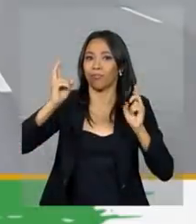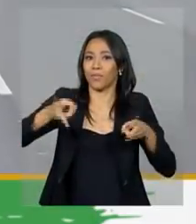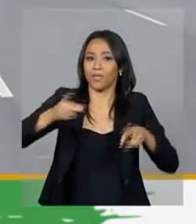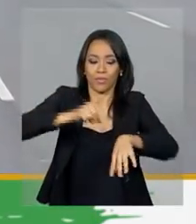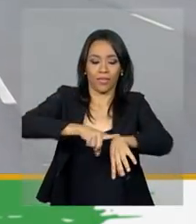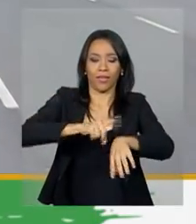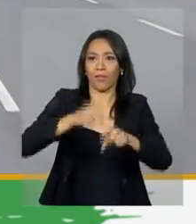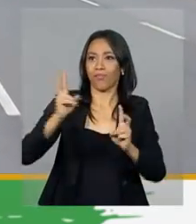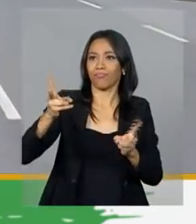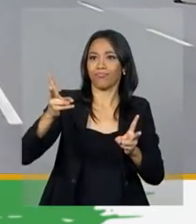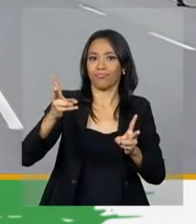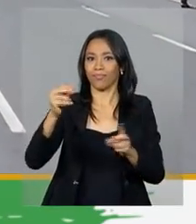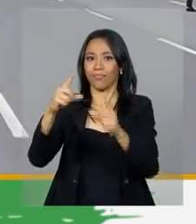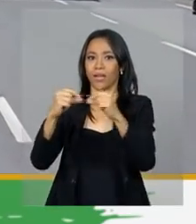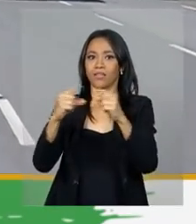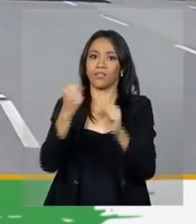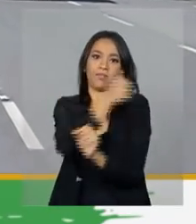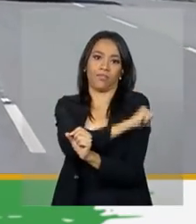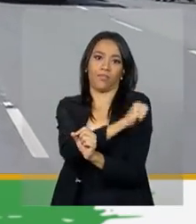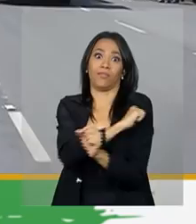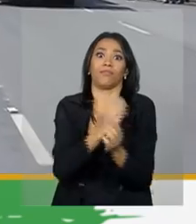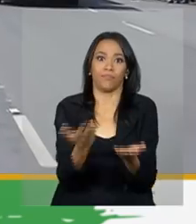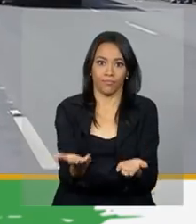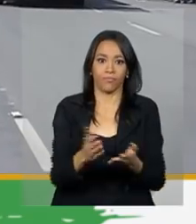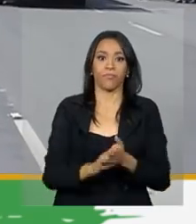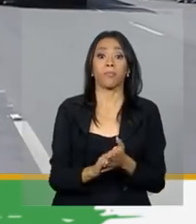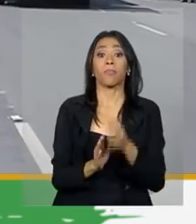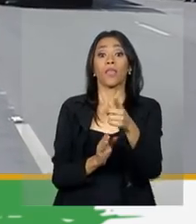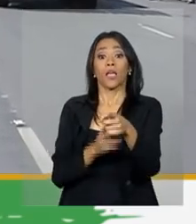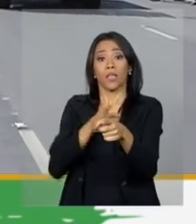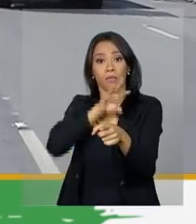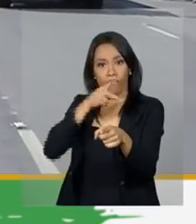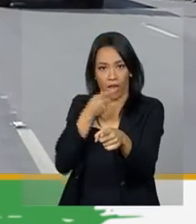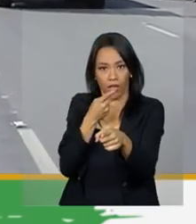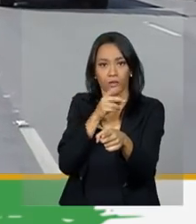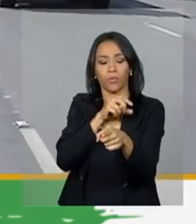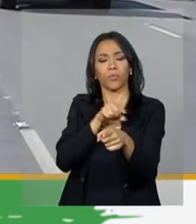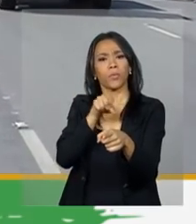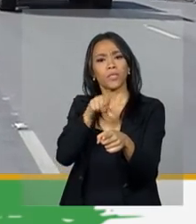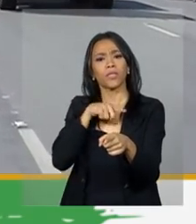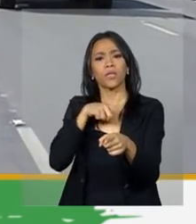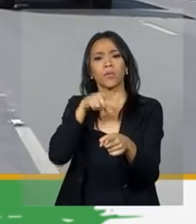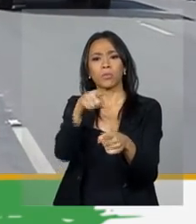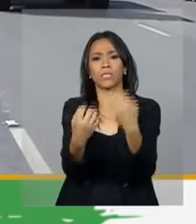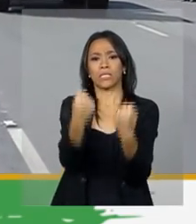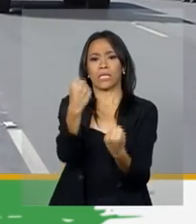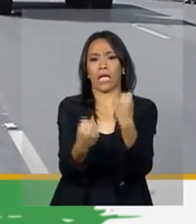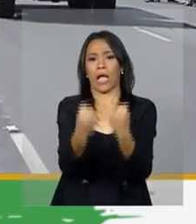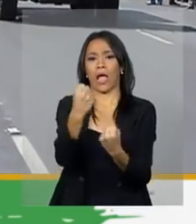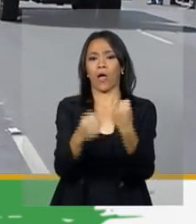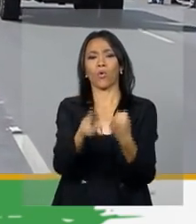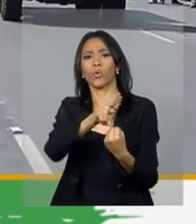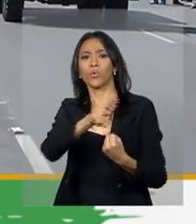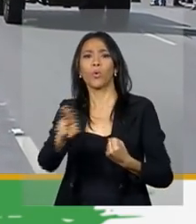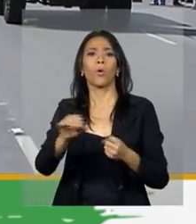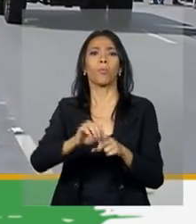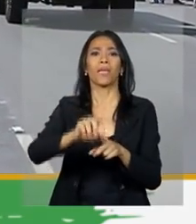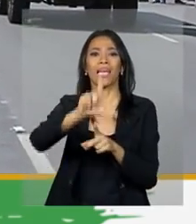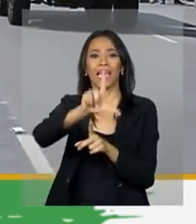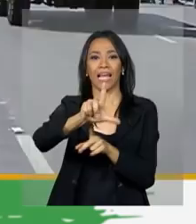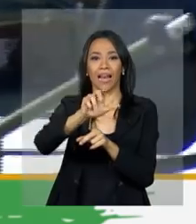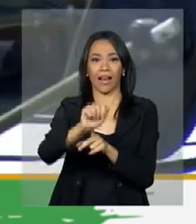Ó, vemos também sobre um caminhão lá no Rio de Janeiro, mais um exemplar do Clamp, que é o carro lagarto anfíbio. E aqui em